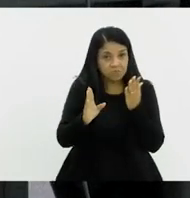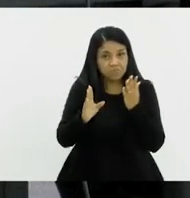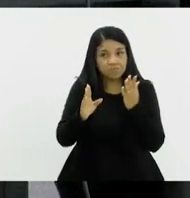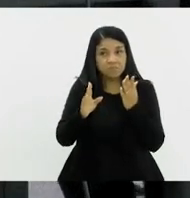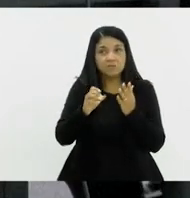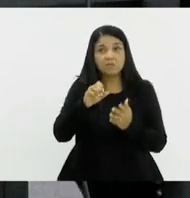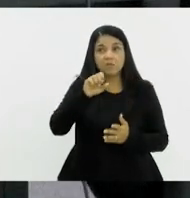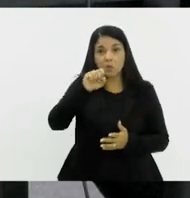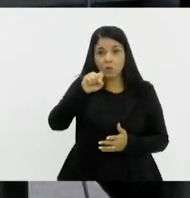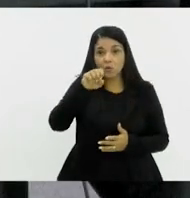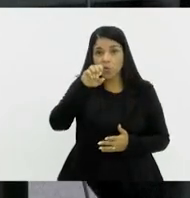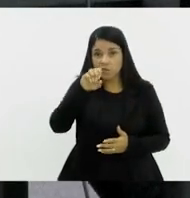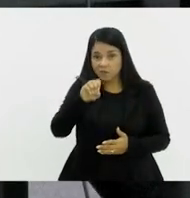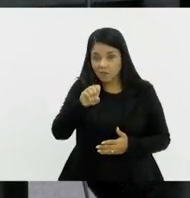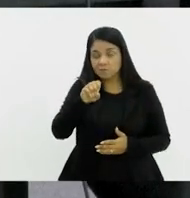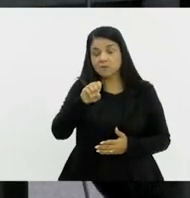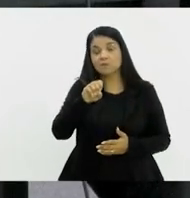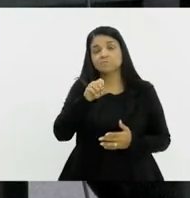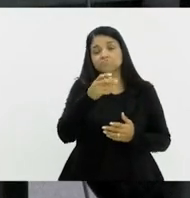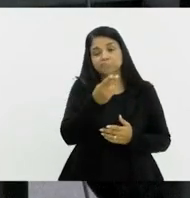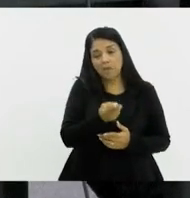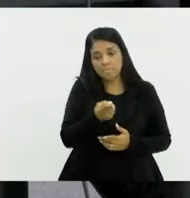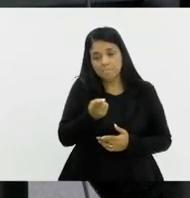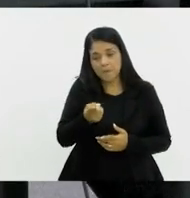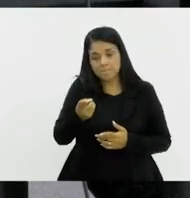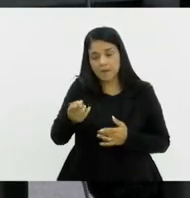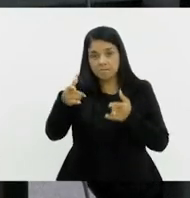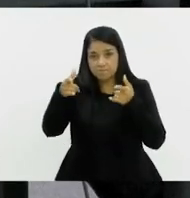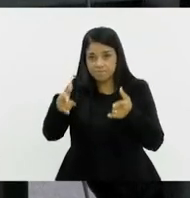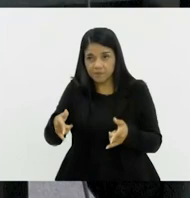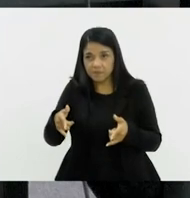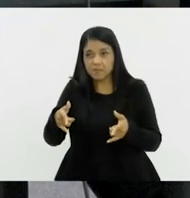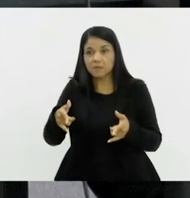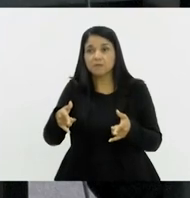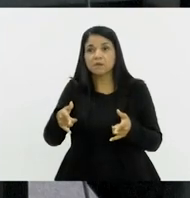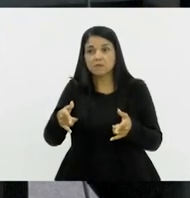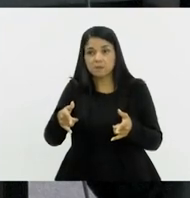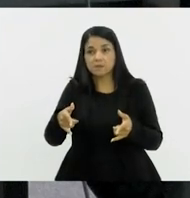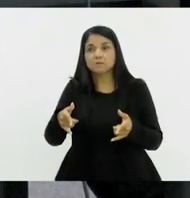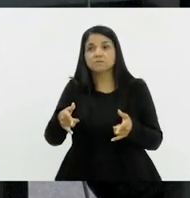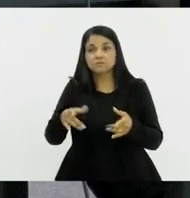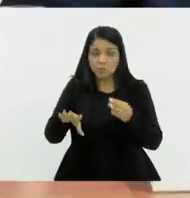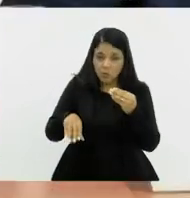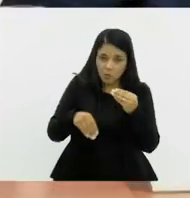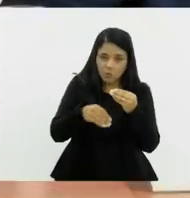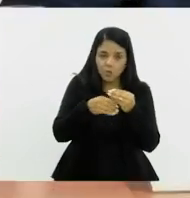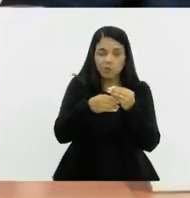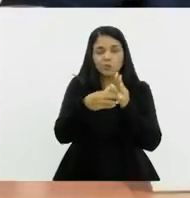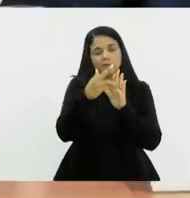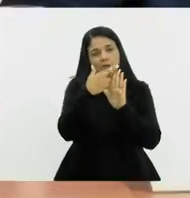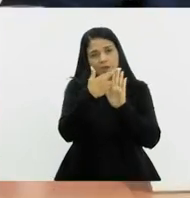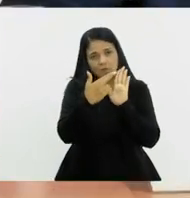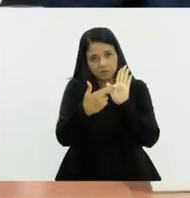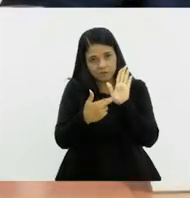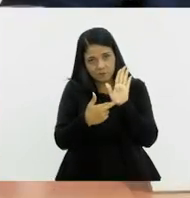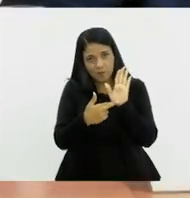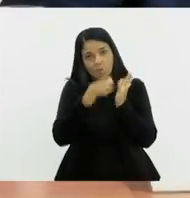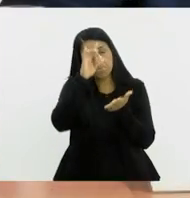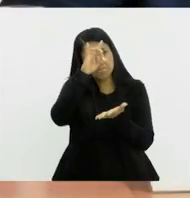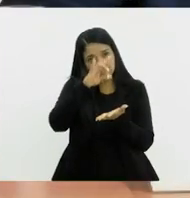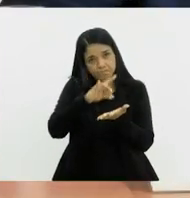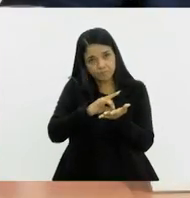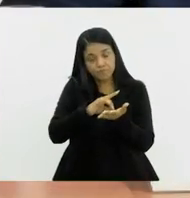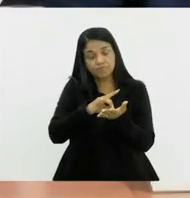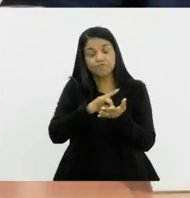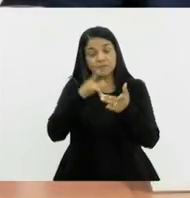São 80 leitos, tem aqui até uma pactuação de que seja incluído na regulação oficialmente, para que esses